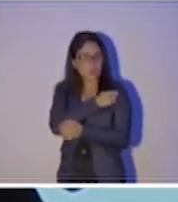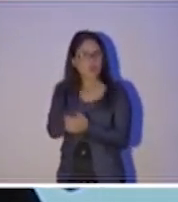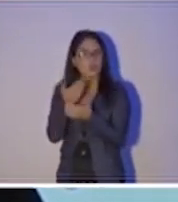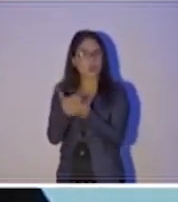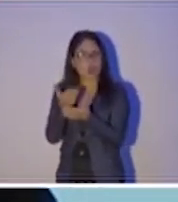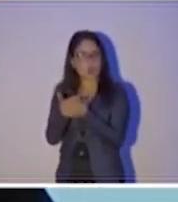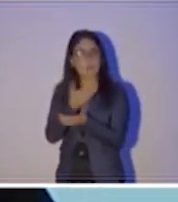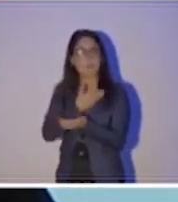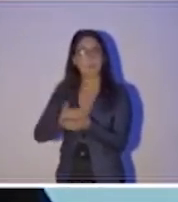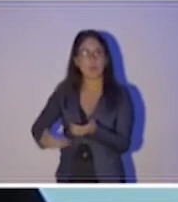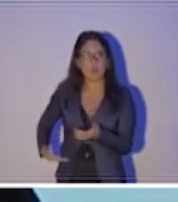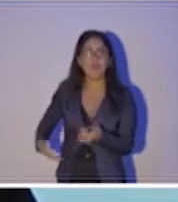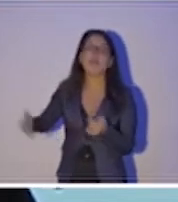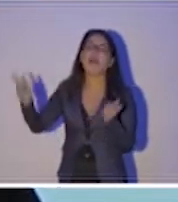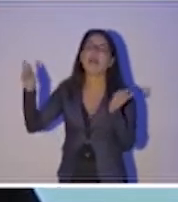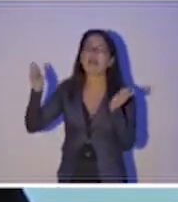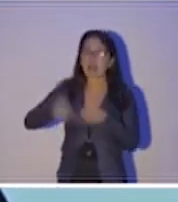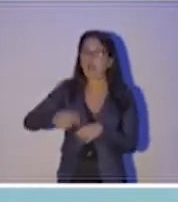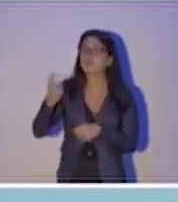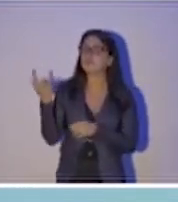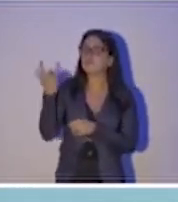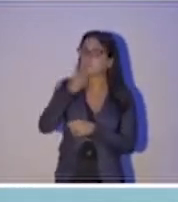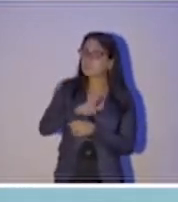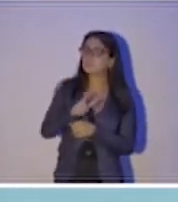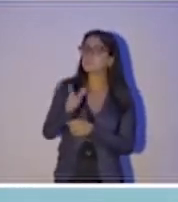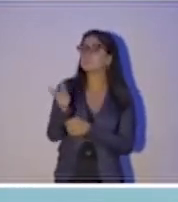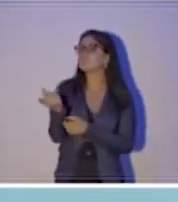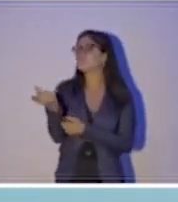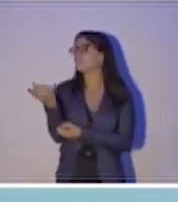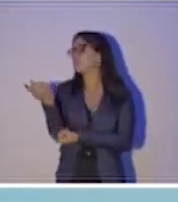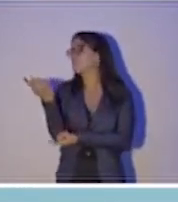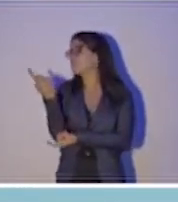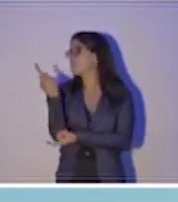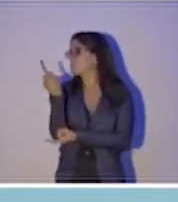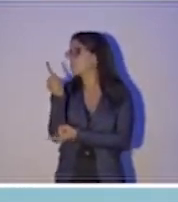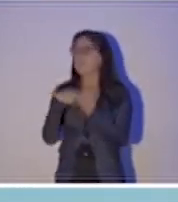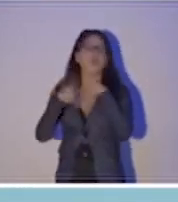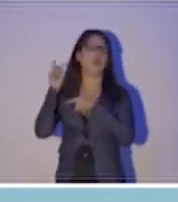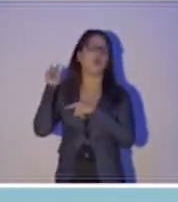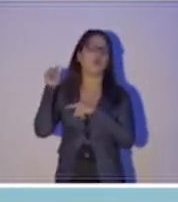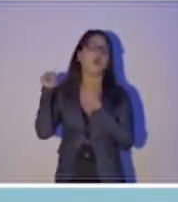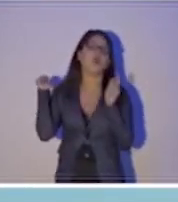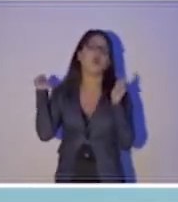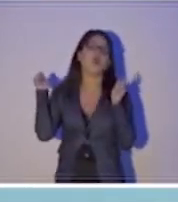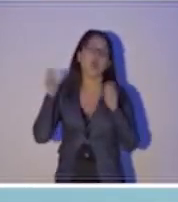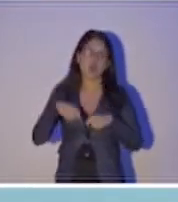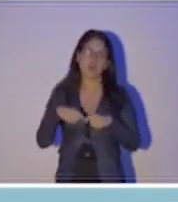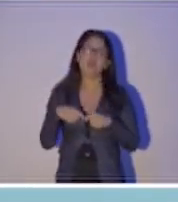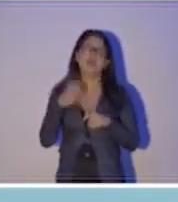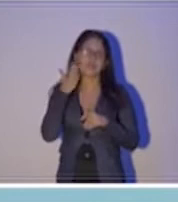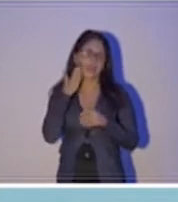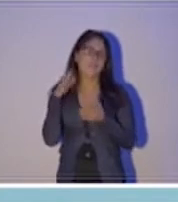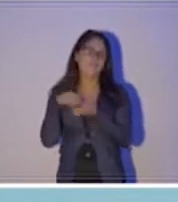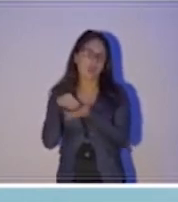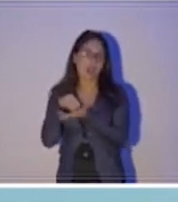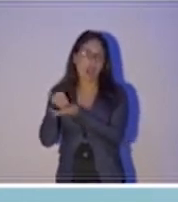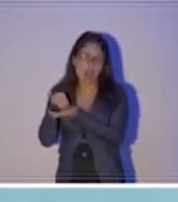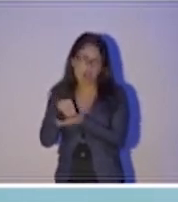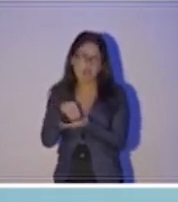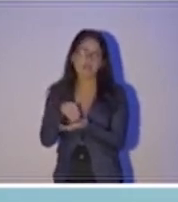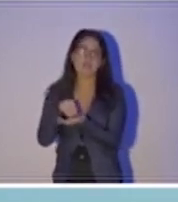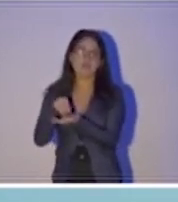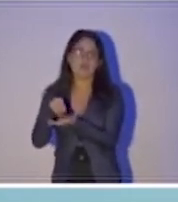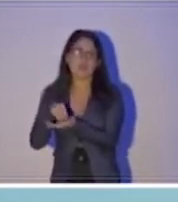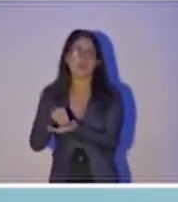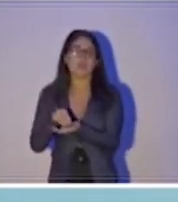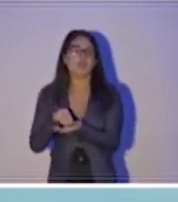pode chegar muito longe. Falta muito trabalho ainda a ser feito,